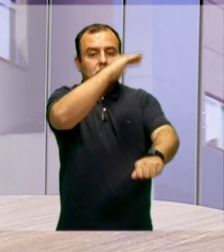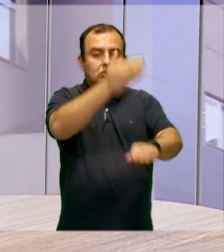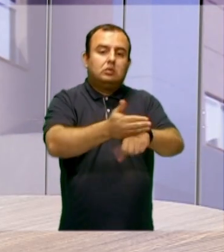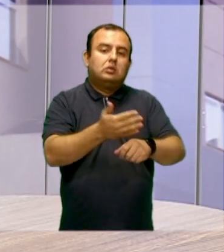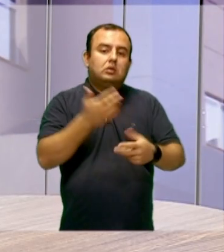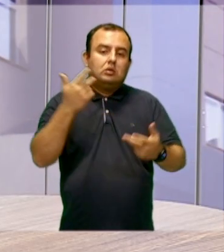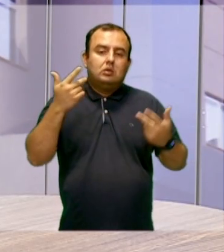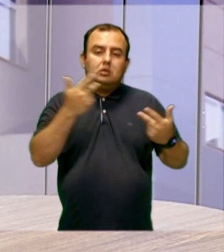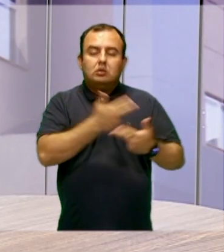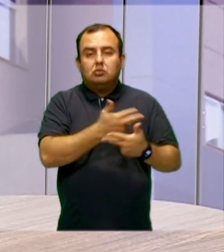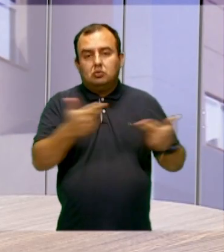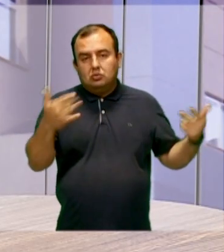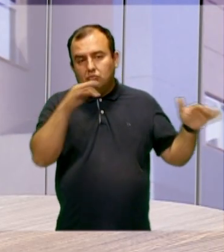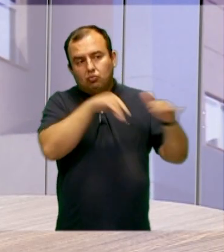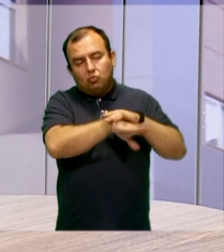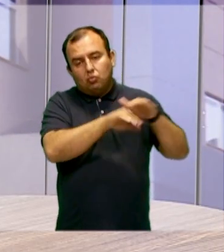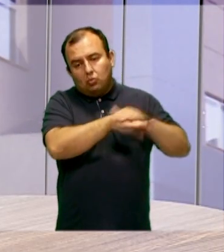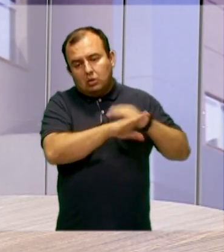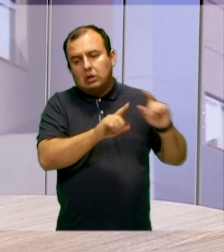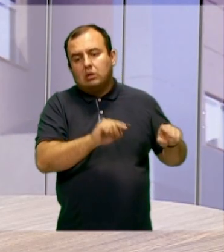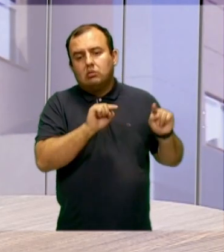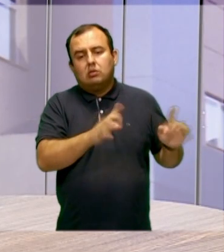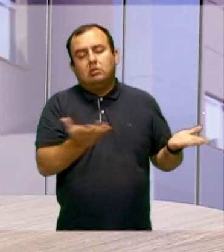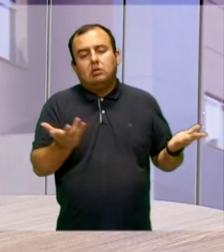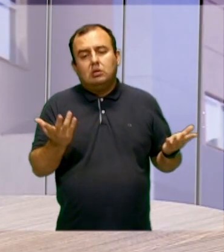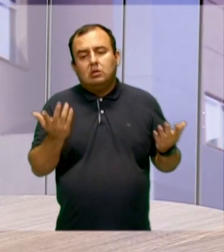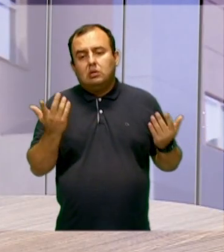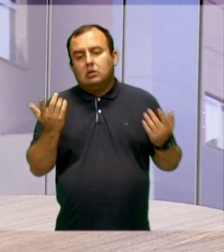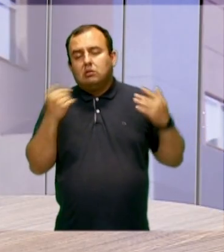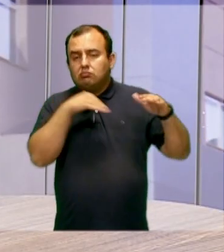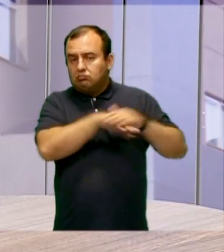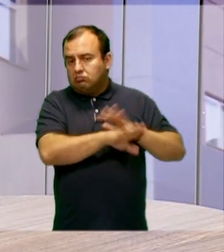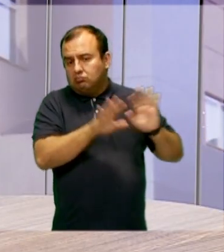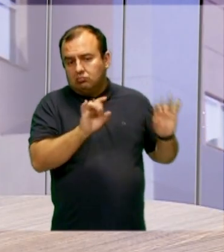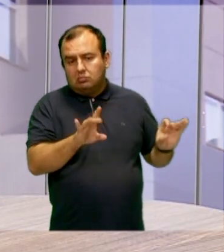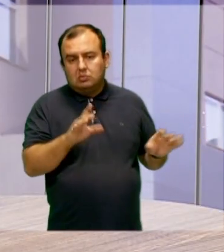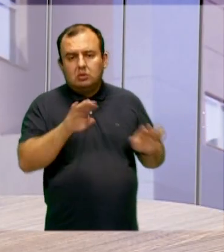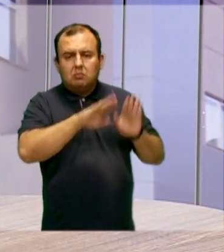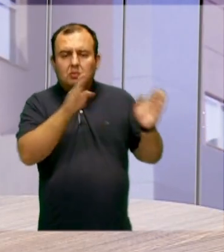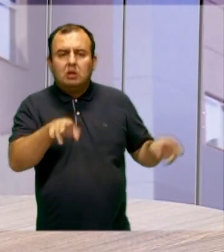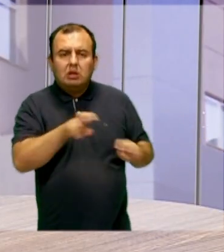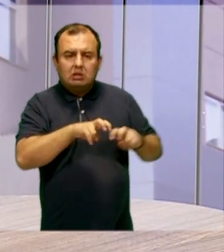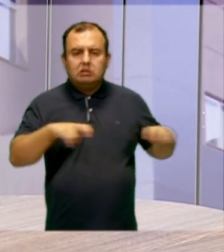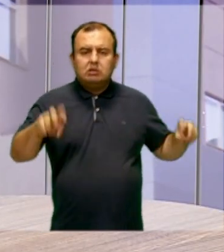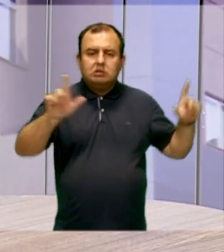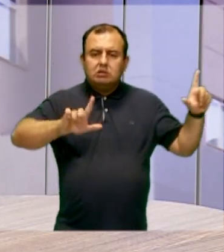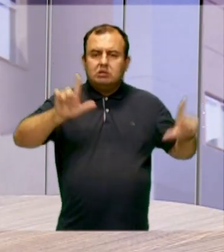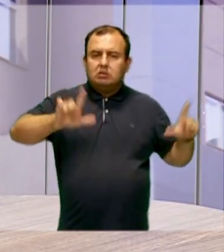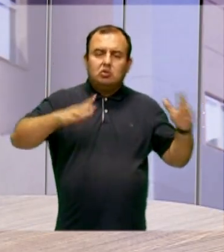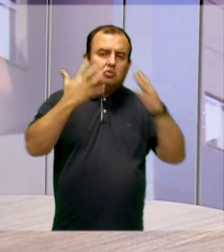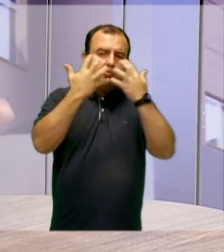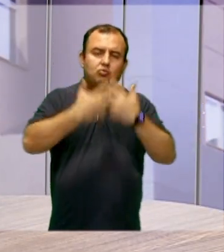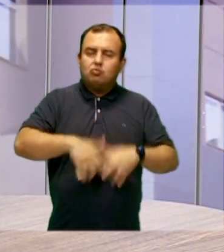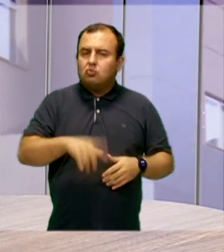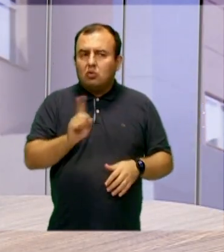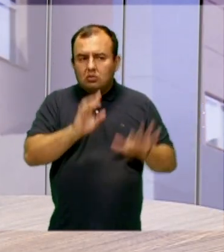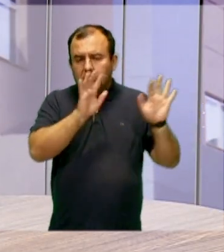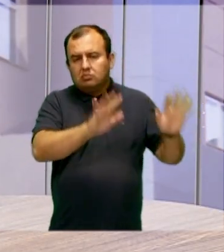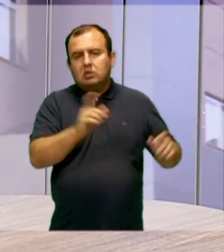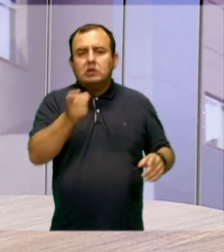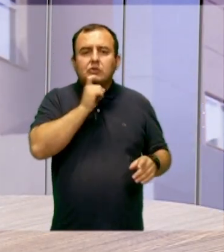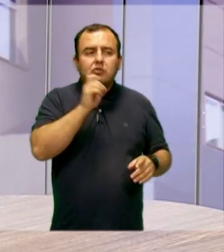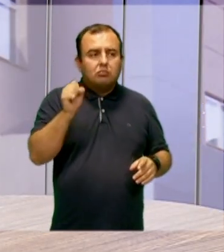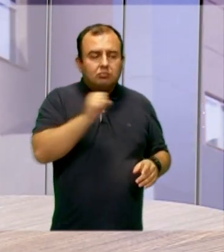dos bens inservíveis do município, onde as coisas ficavam guardadas lá. Então, mesas, cadeiras, um televisor que não funciona mais, uma geladeira